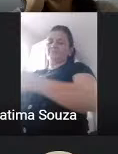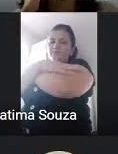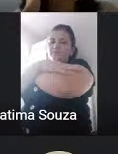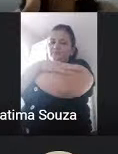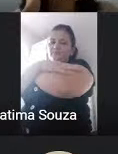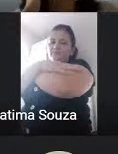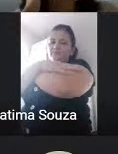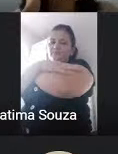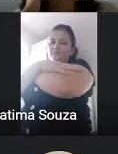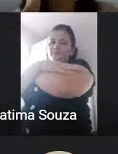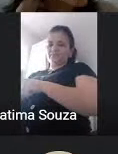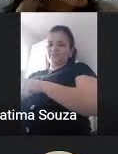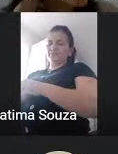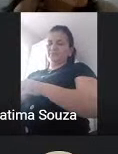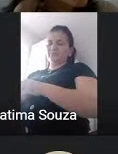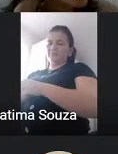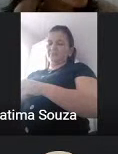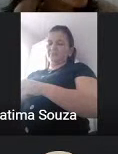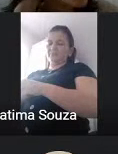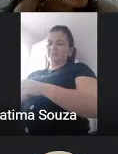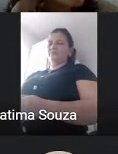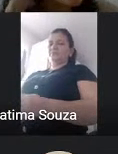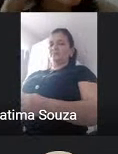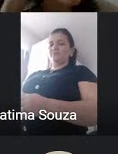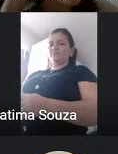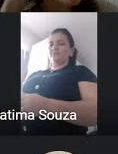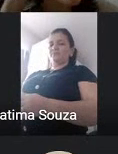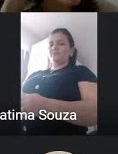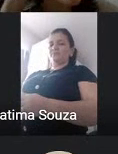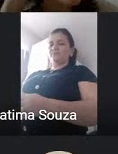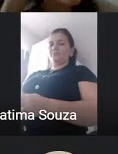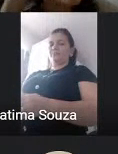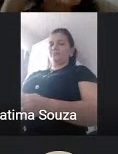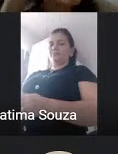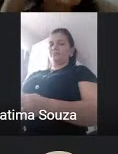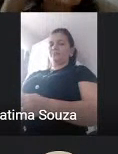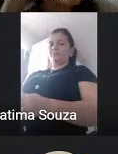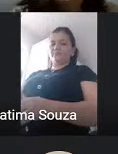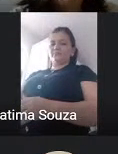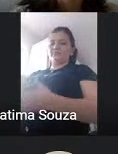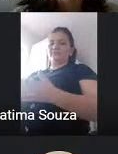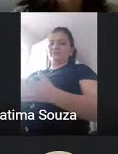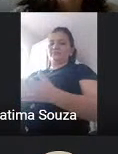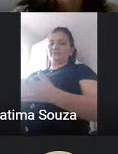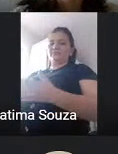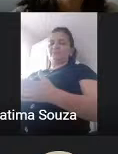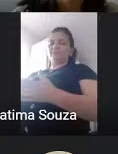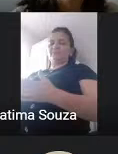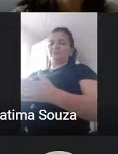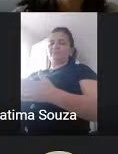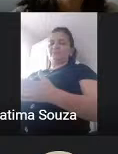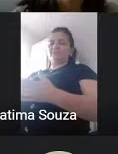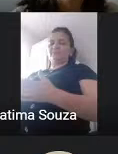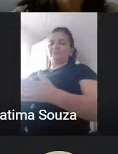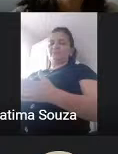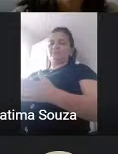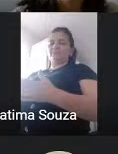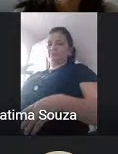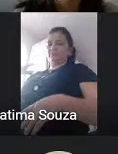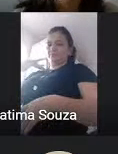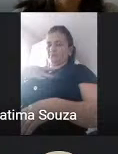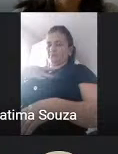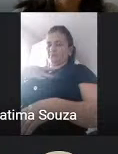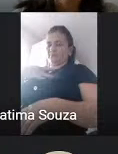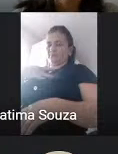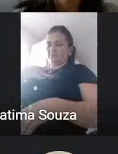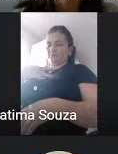da UFRN, do LAIS, do NESC, e que junto com o Ministério da Saúde vem envidando esforços para a gente vencer